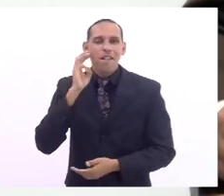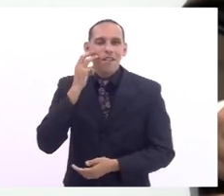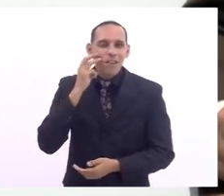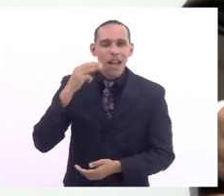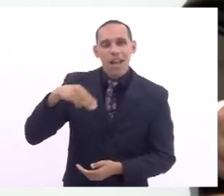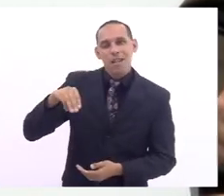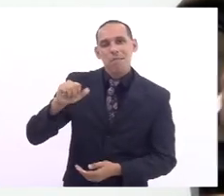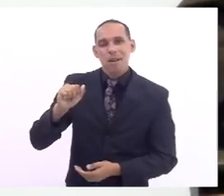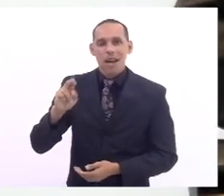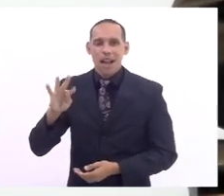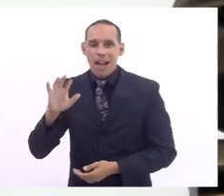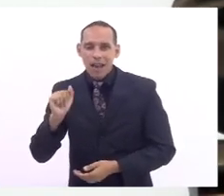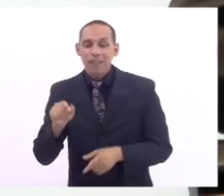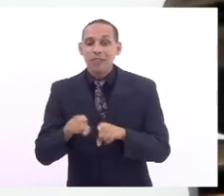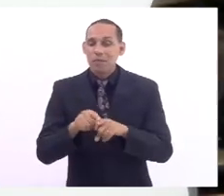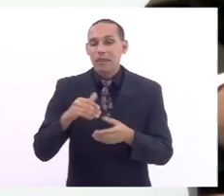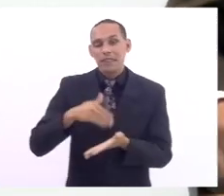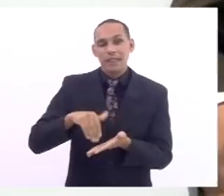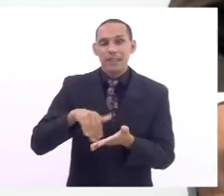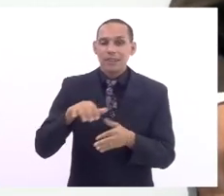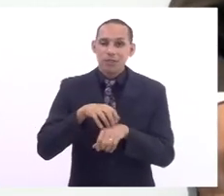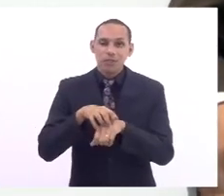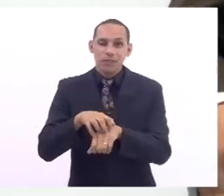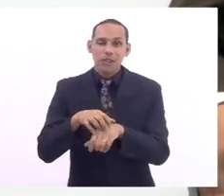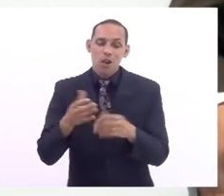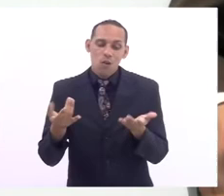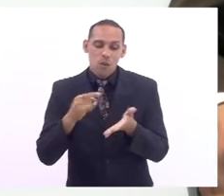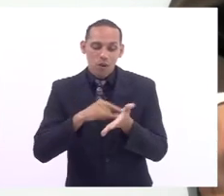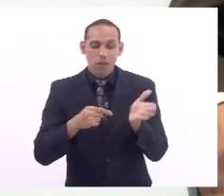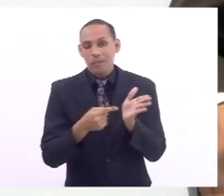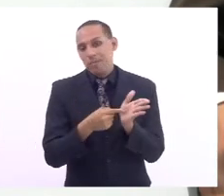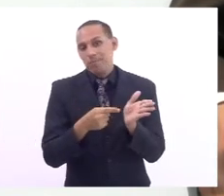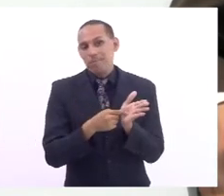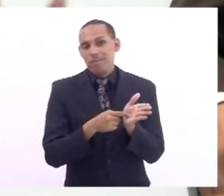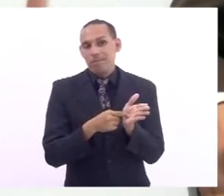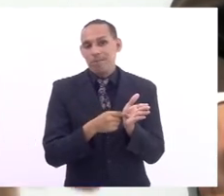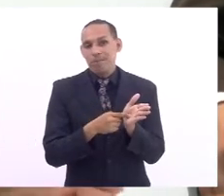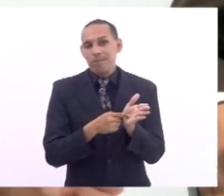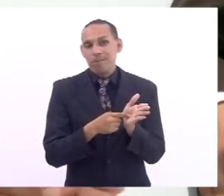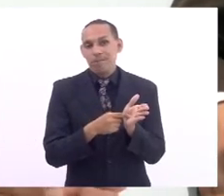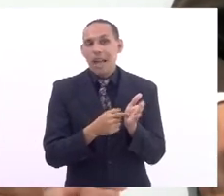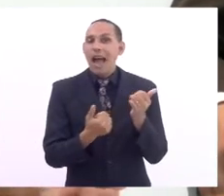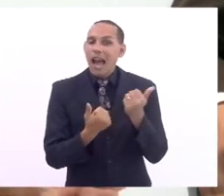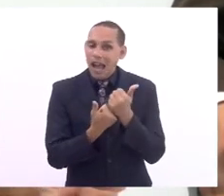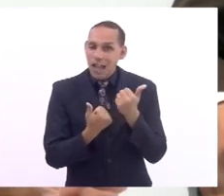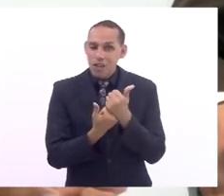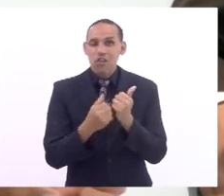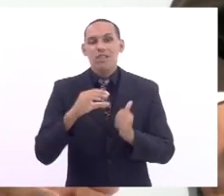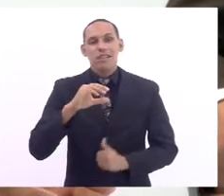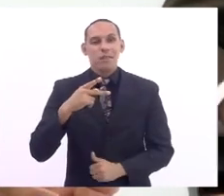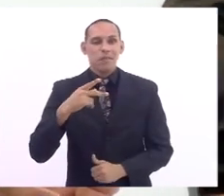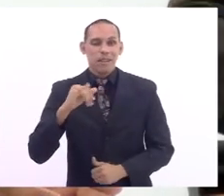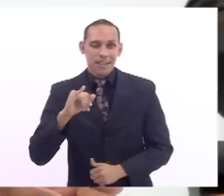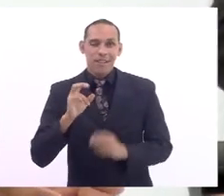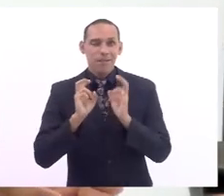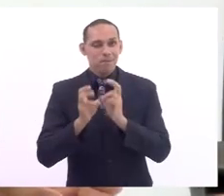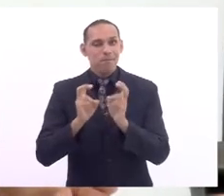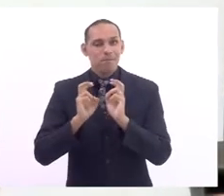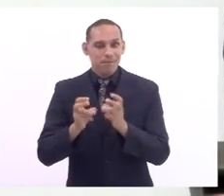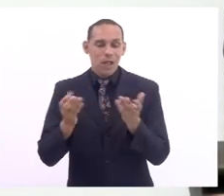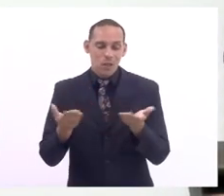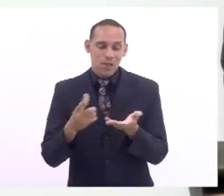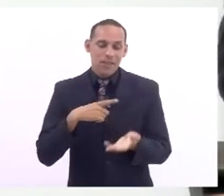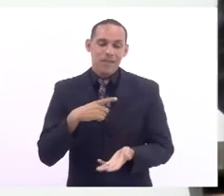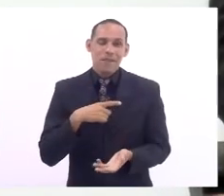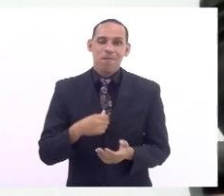secretaria de transporte e hoje eu sei que é um documento que está subsidiando a CPI dos trens que tá acontecendo